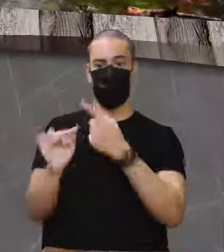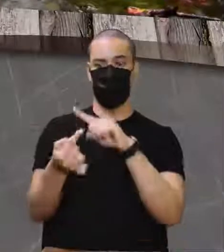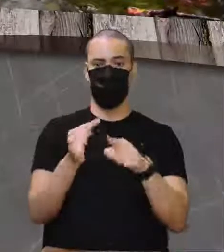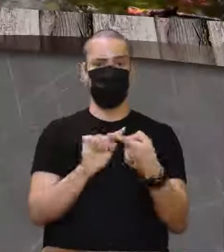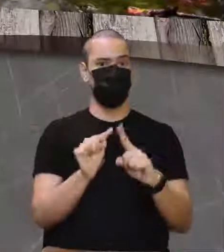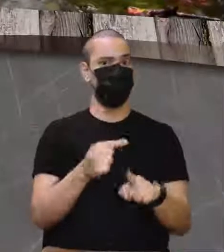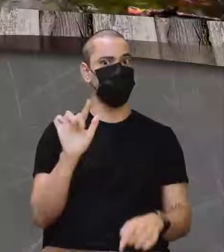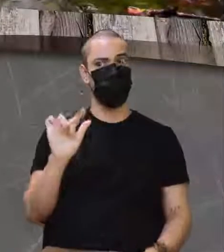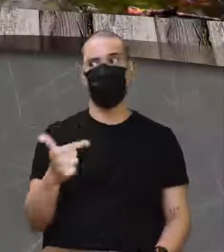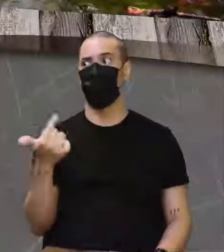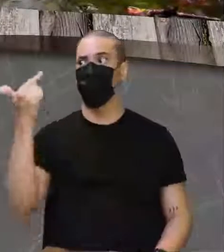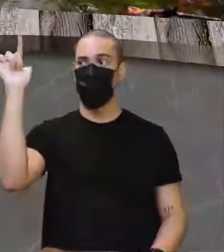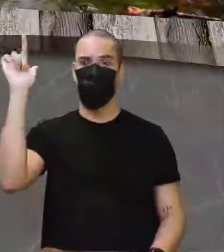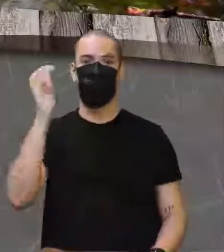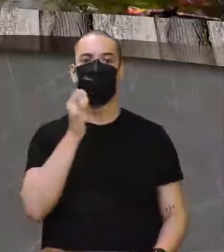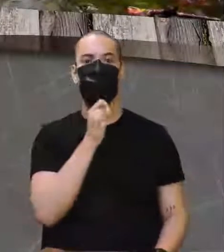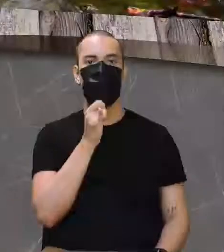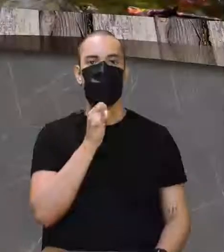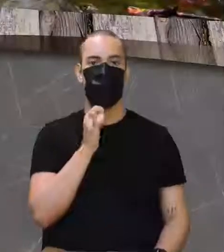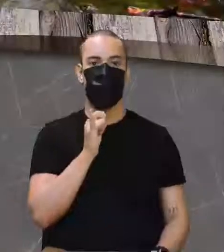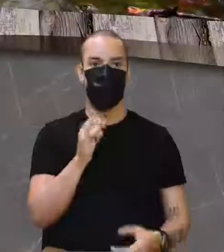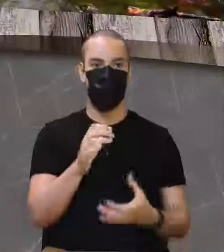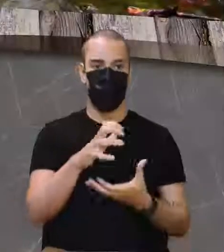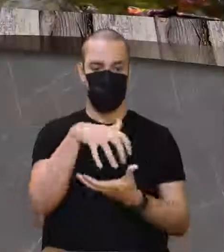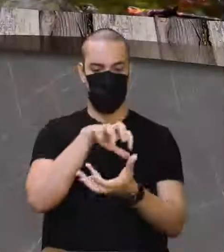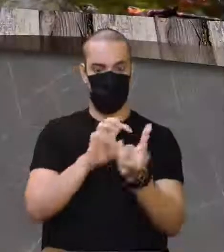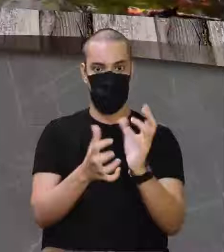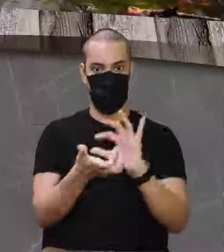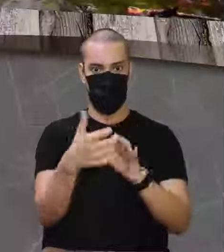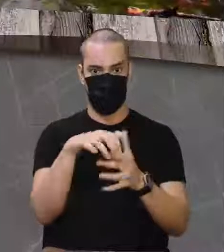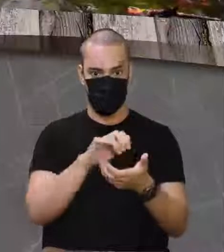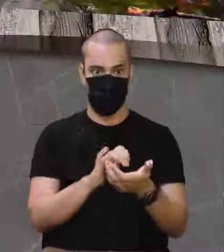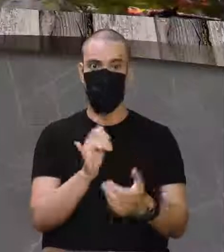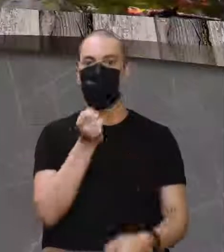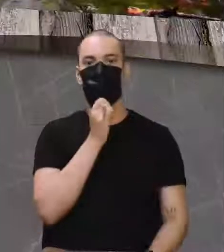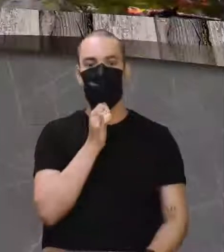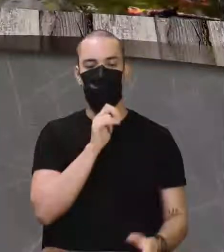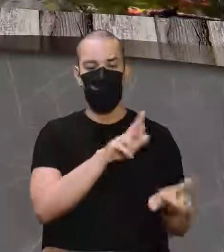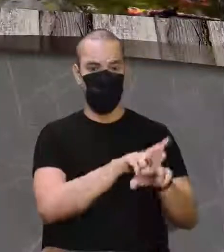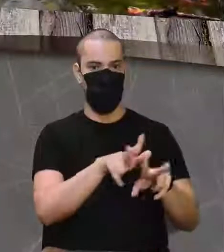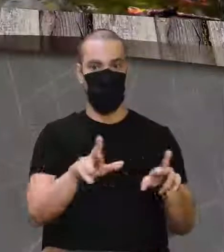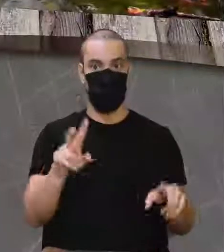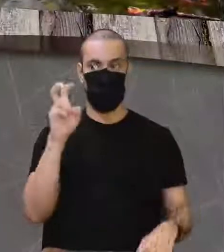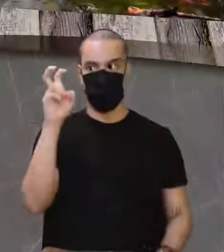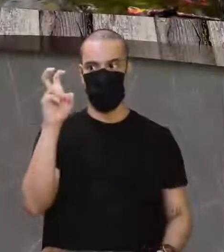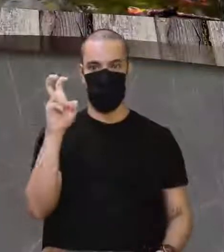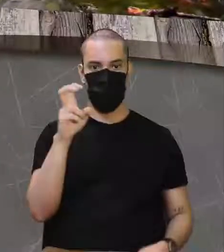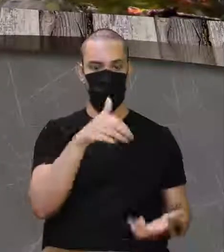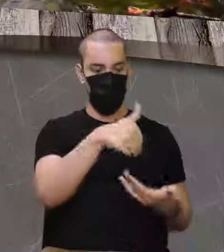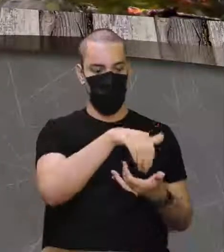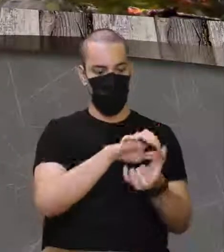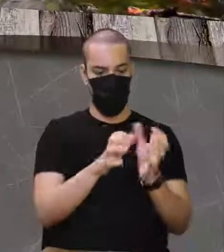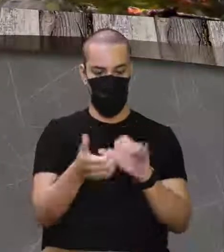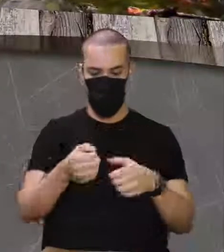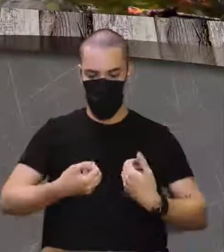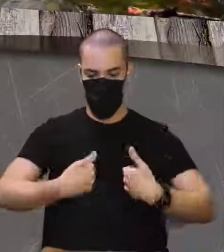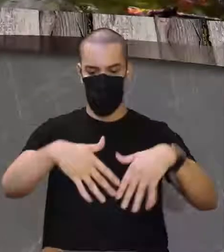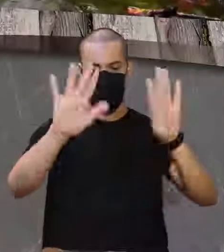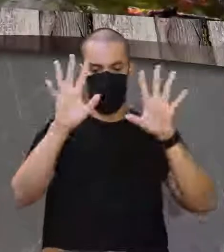jogar vários dados, eu sempre uso esse exemplo. Você pega 5 dados e você